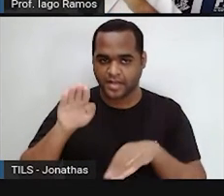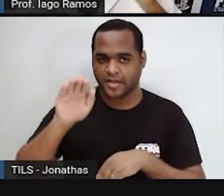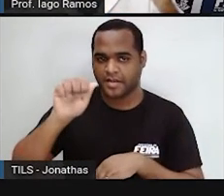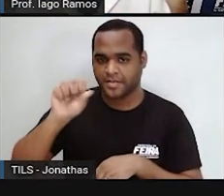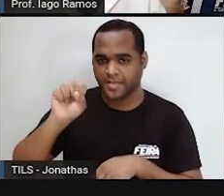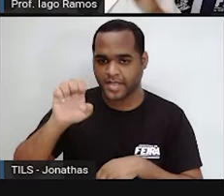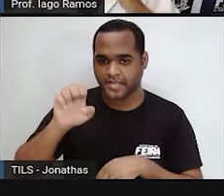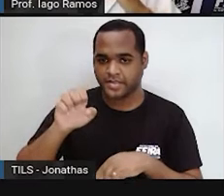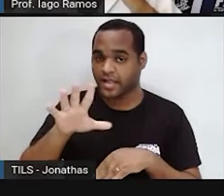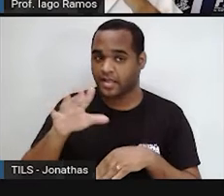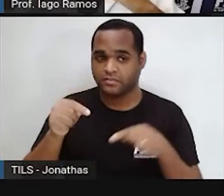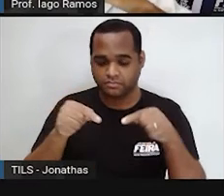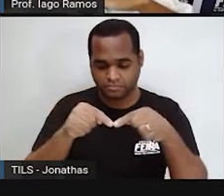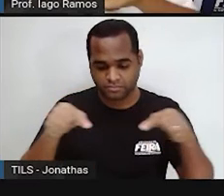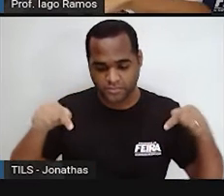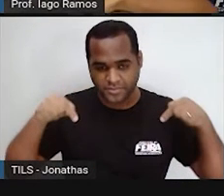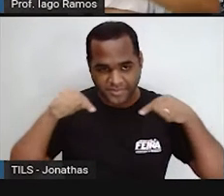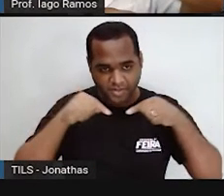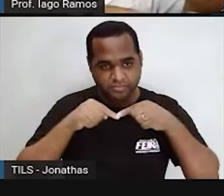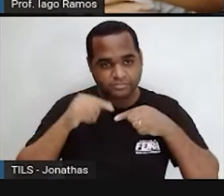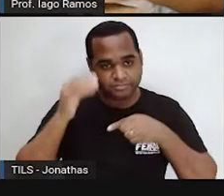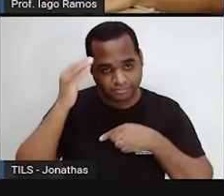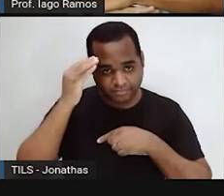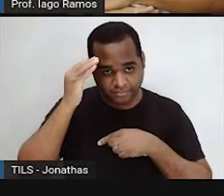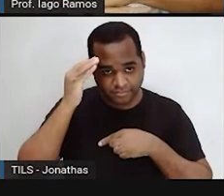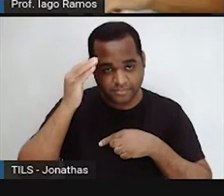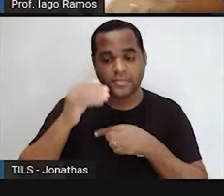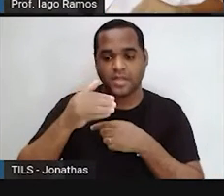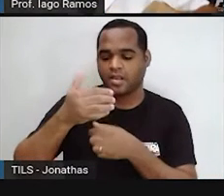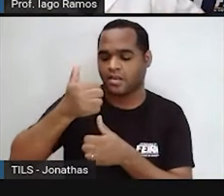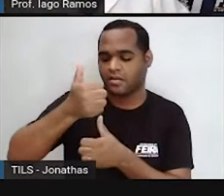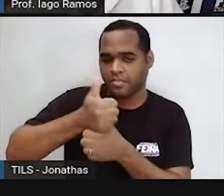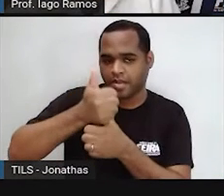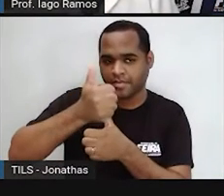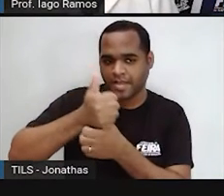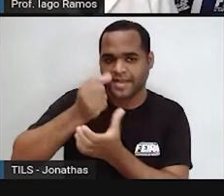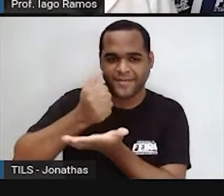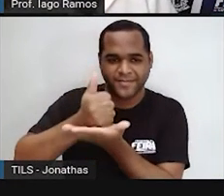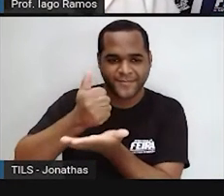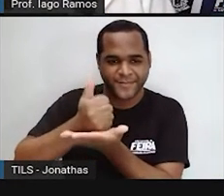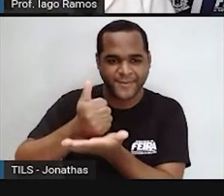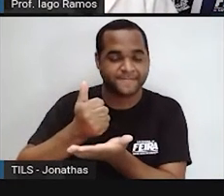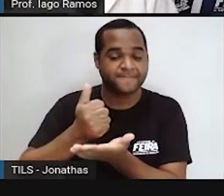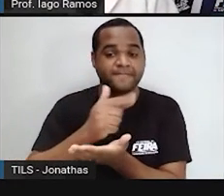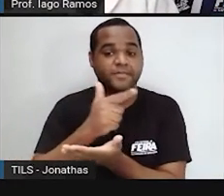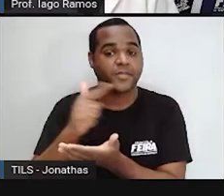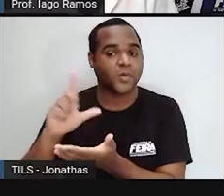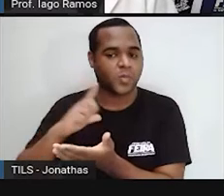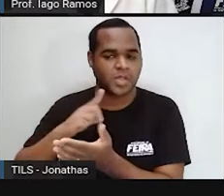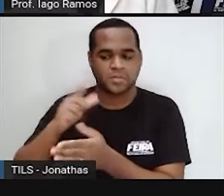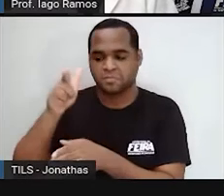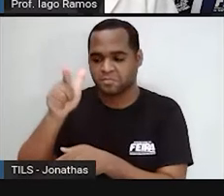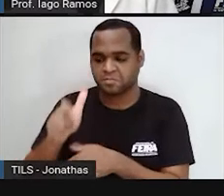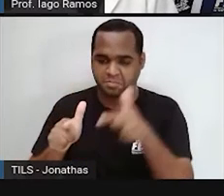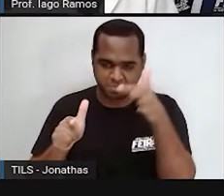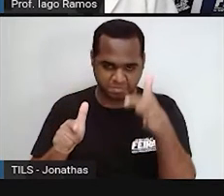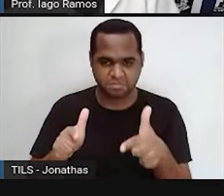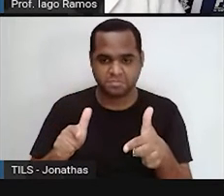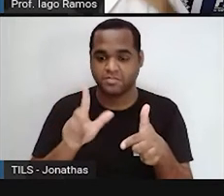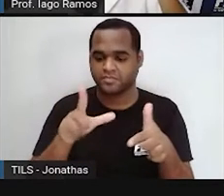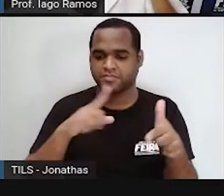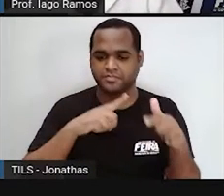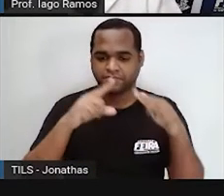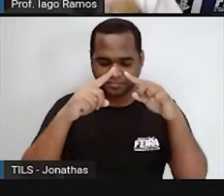é retangular é um retângulo é um de apoia pirâmide e na lateral da pirâmide a gente tem